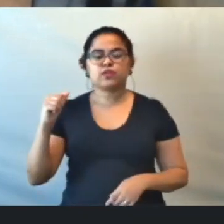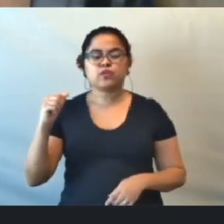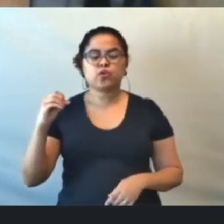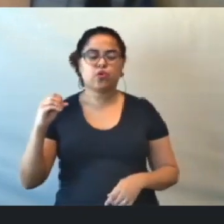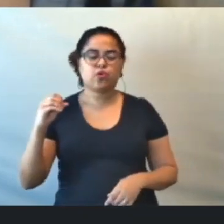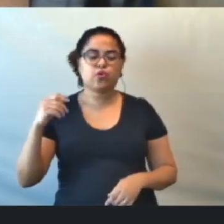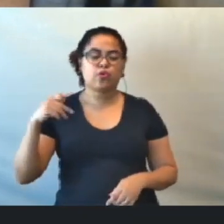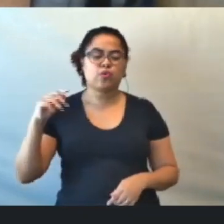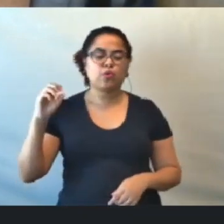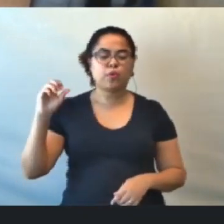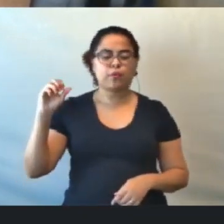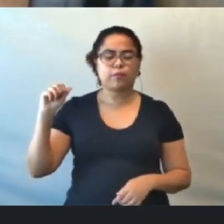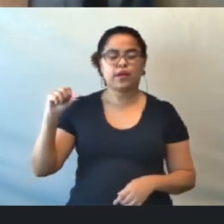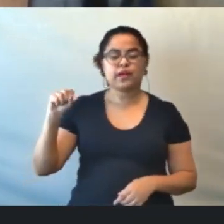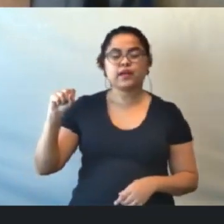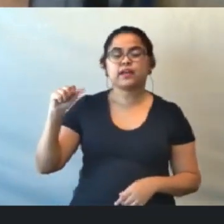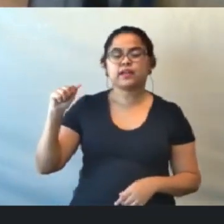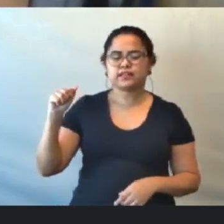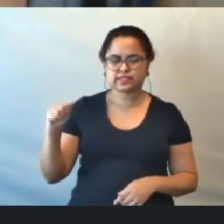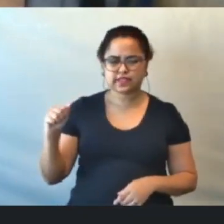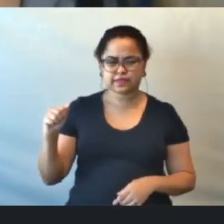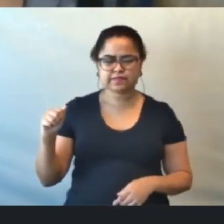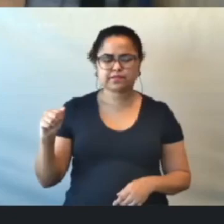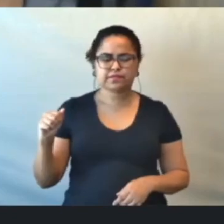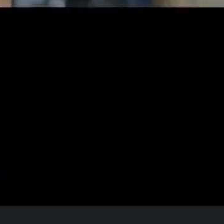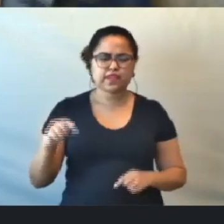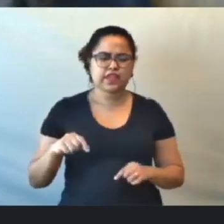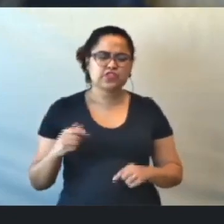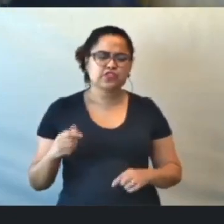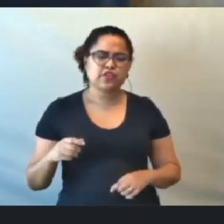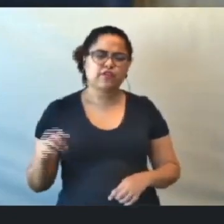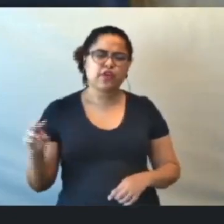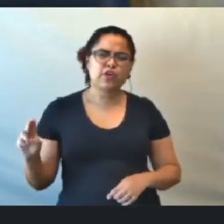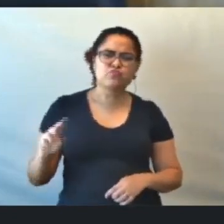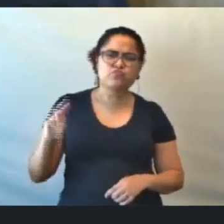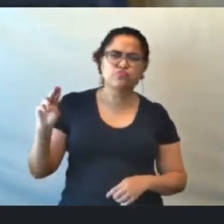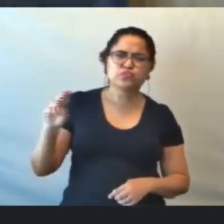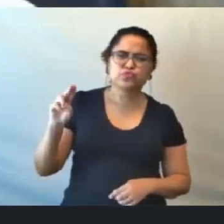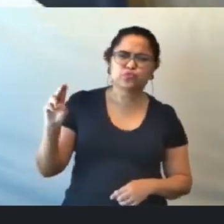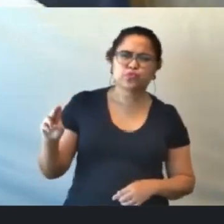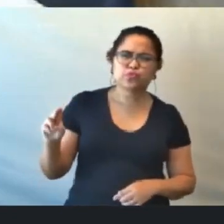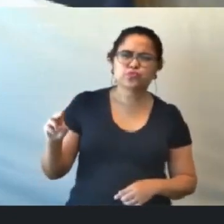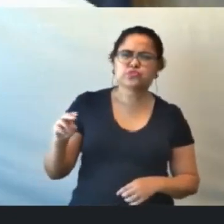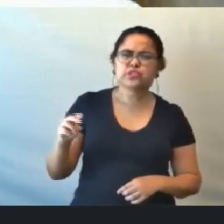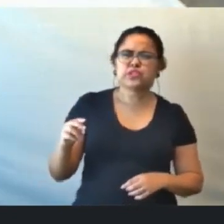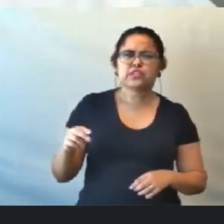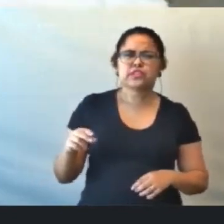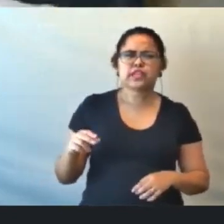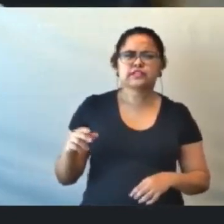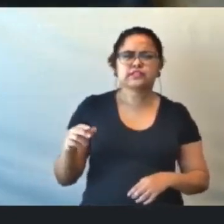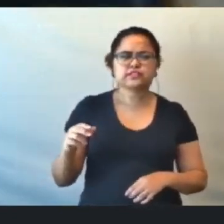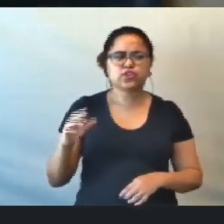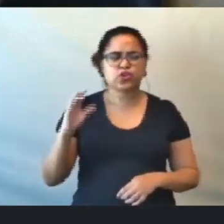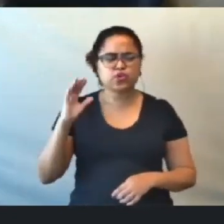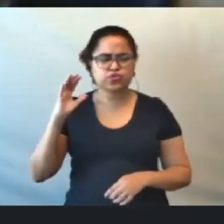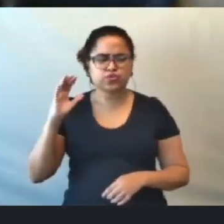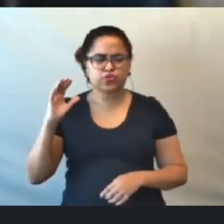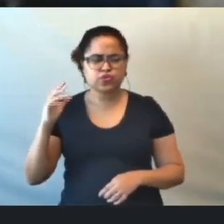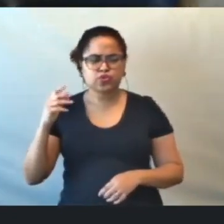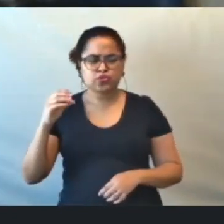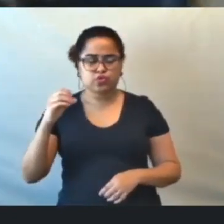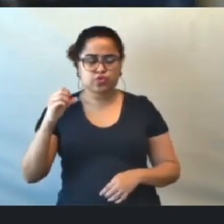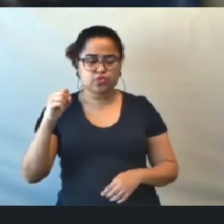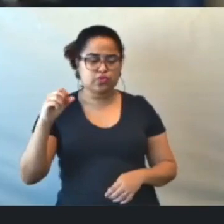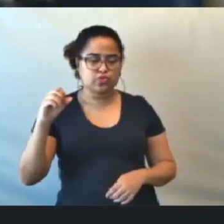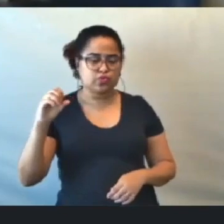vinculadas ao maior uso dessas soluções verdes que estão previstas na lei